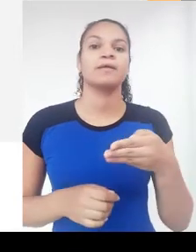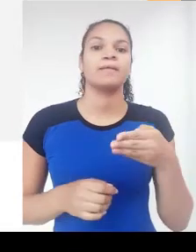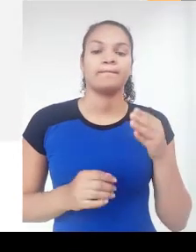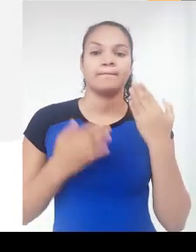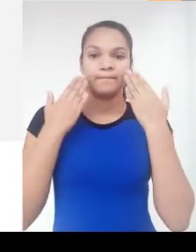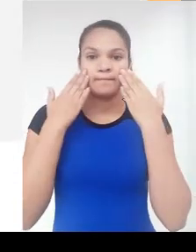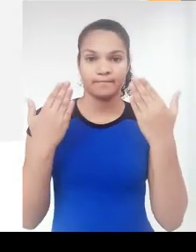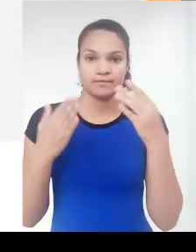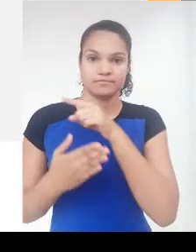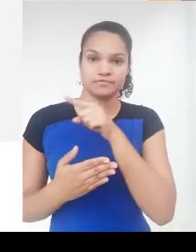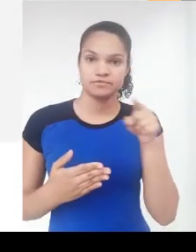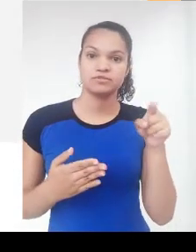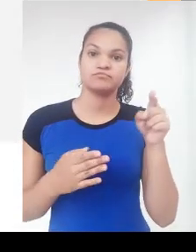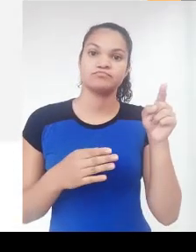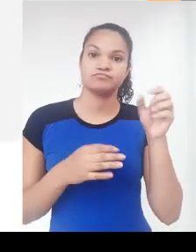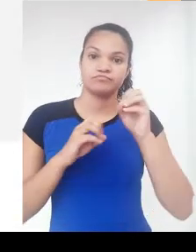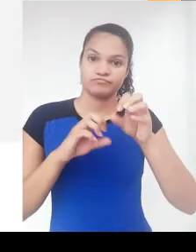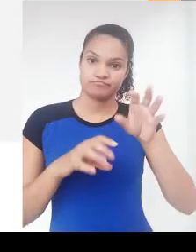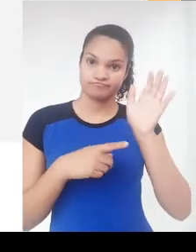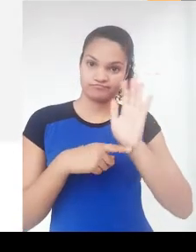para vocês uma videoaula